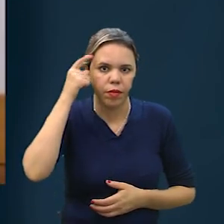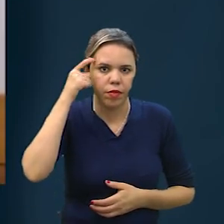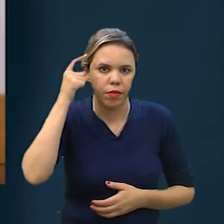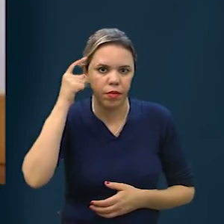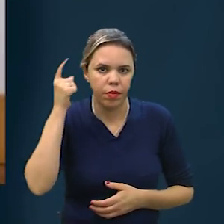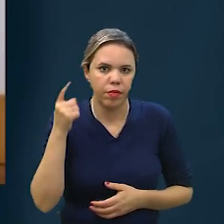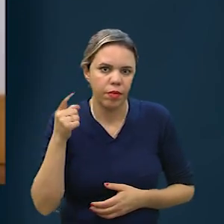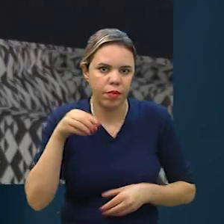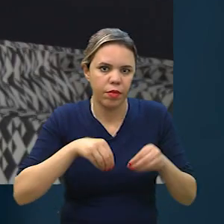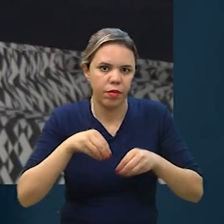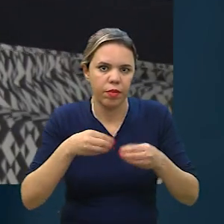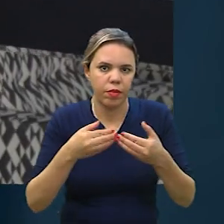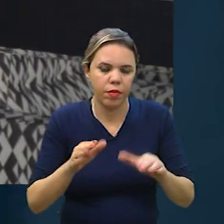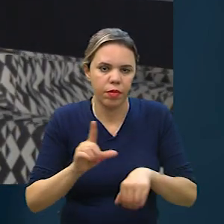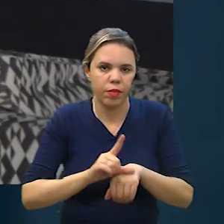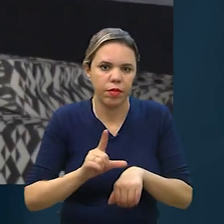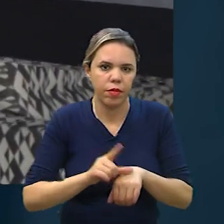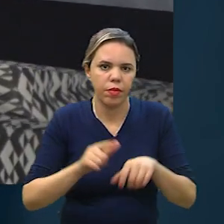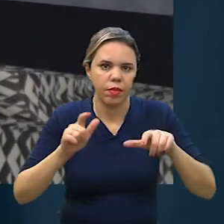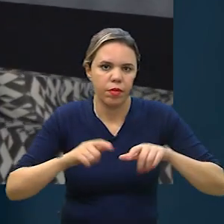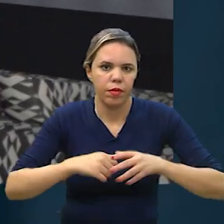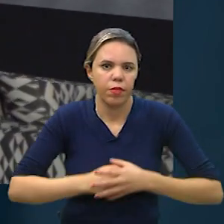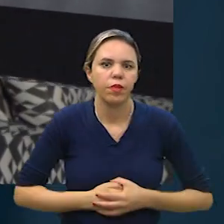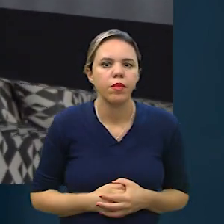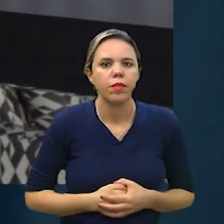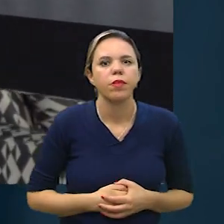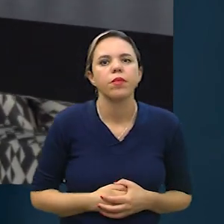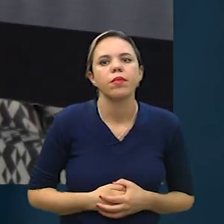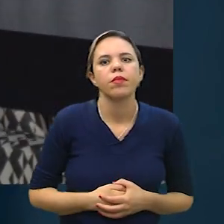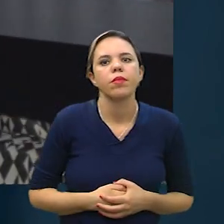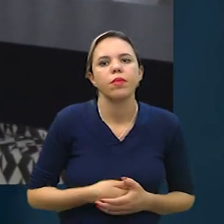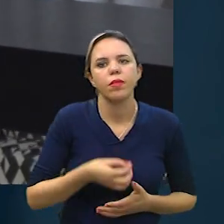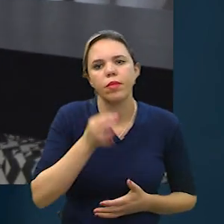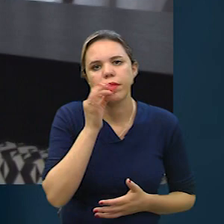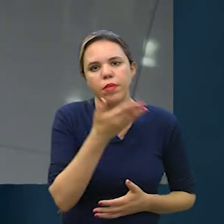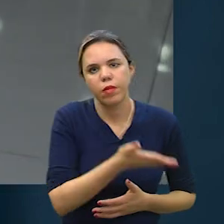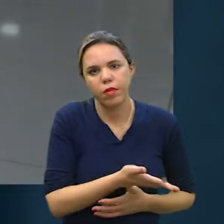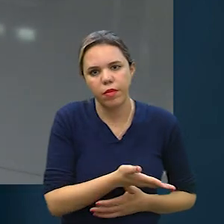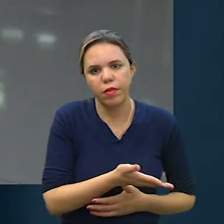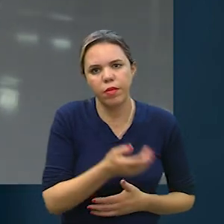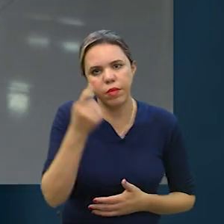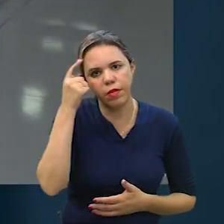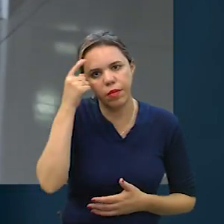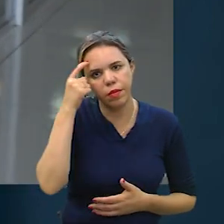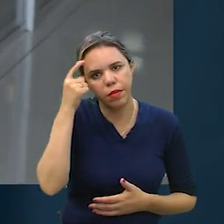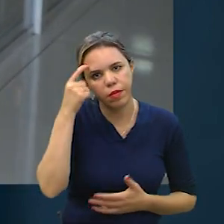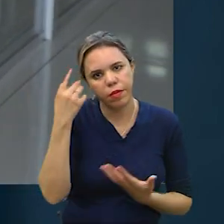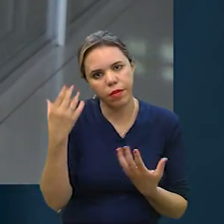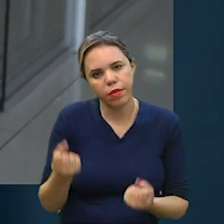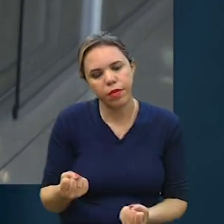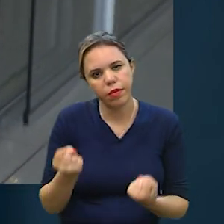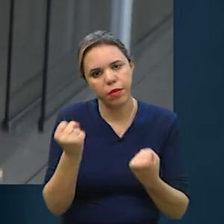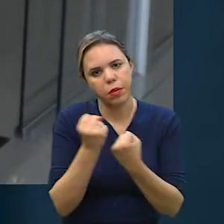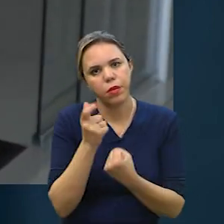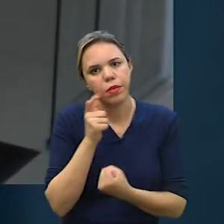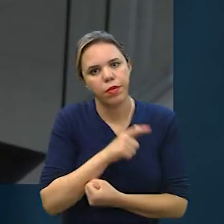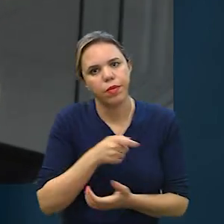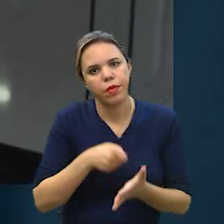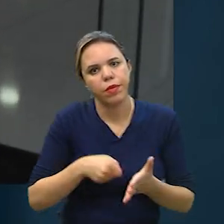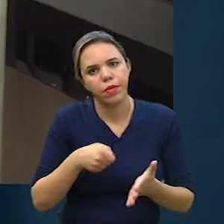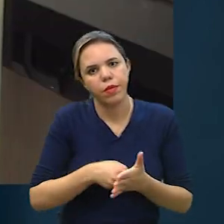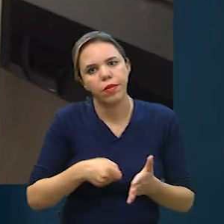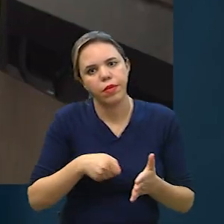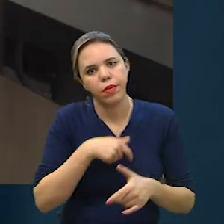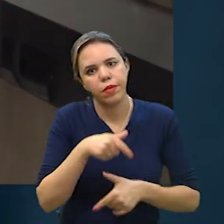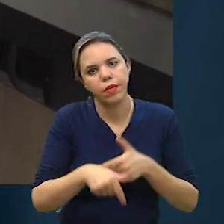na montagem do salão, eu pensei num ambiente, coloquei espaço café, Eu pensei num ambiente acolhedor para essa mulher que